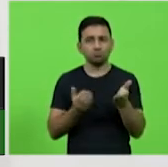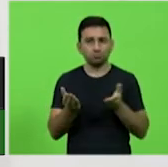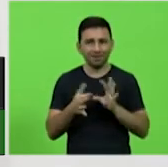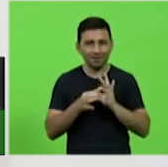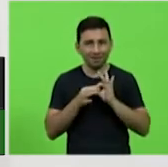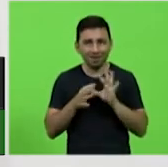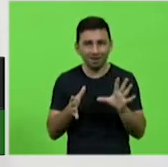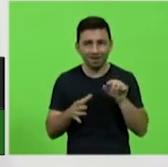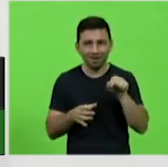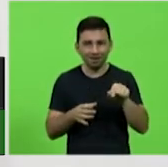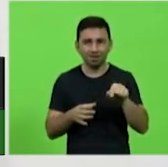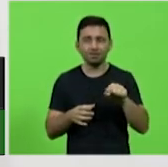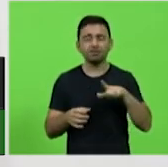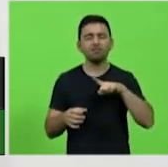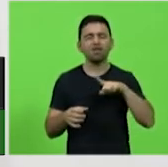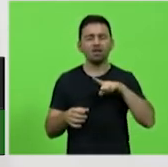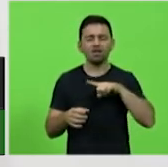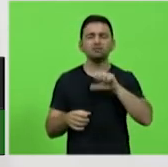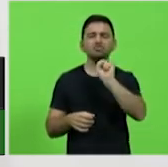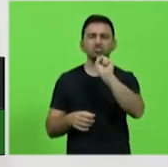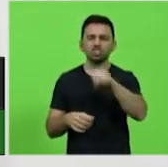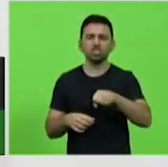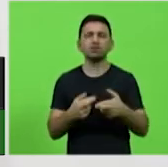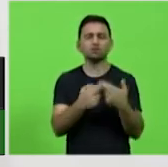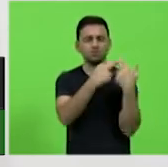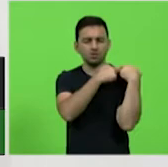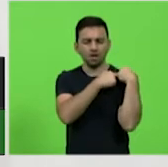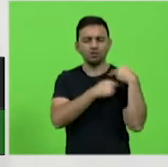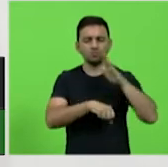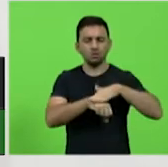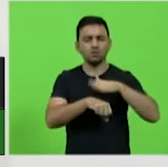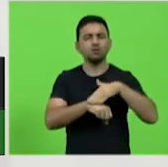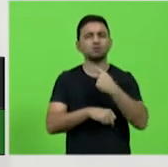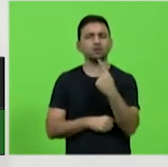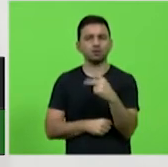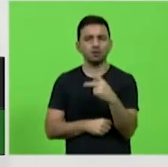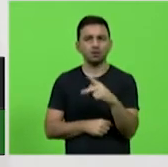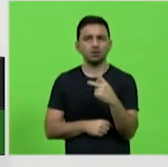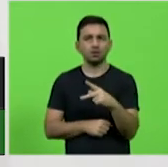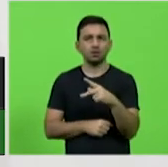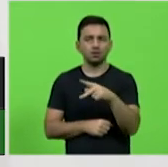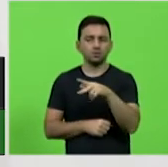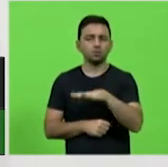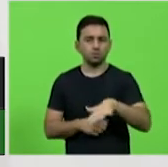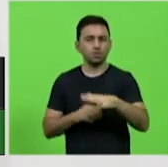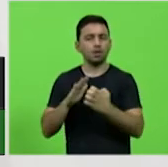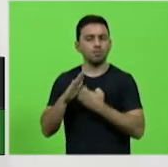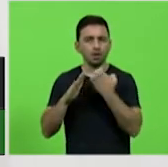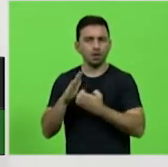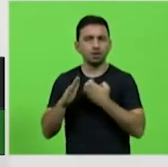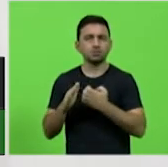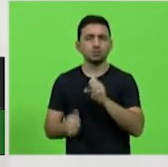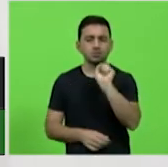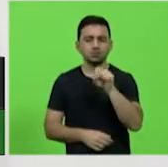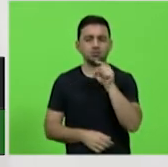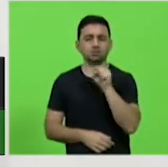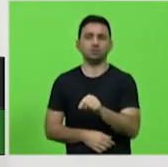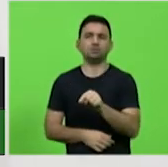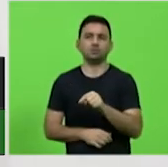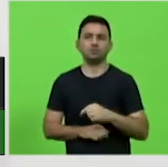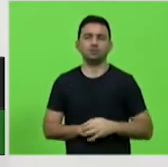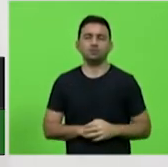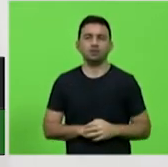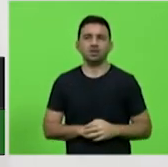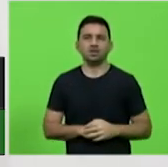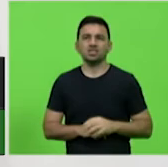uma solidariedade na responsabilidade que passa para a concessionária, sim. E se isso